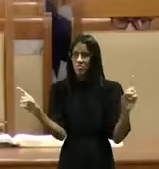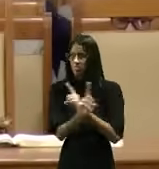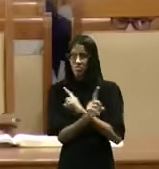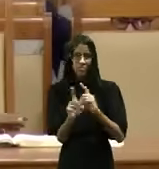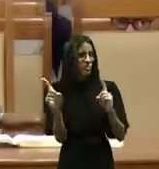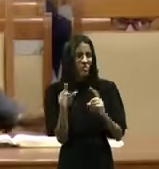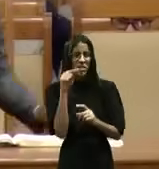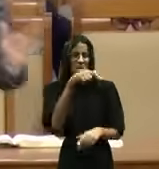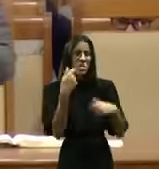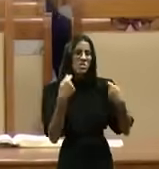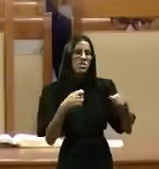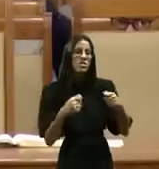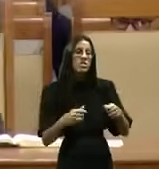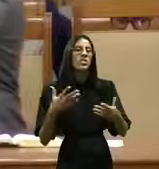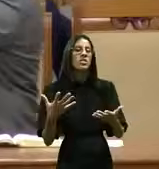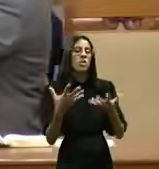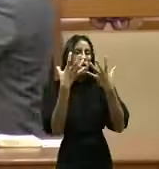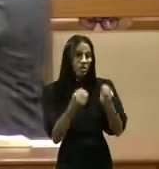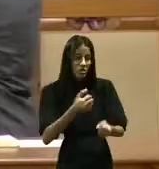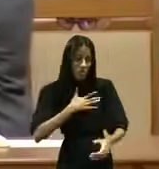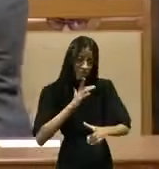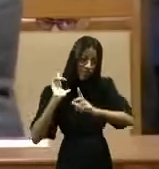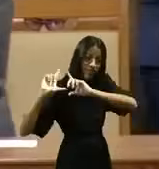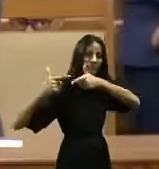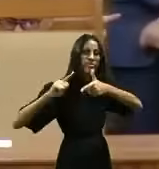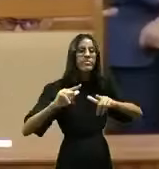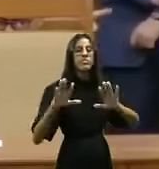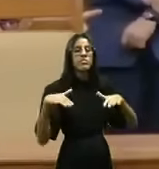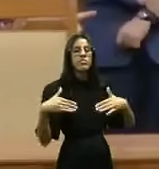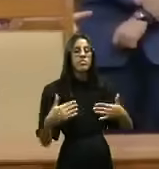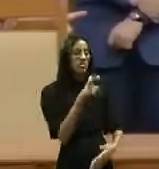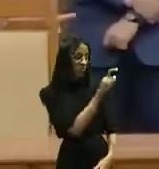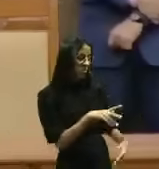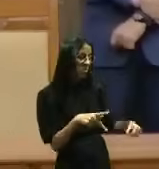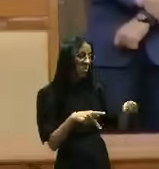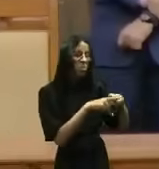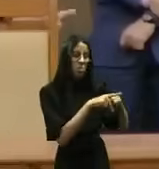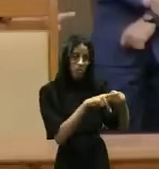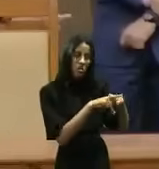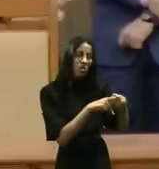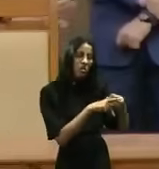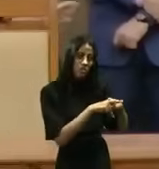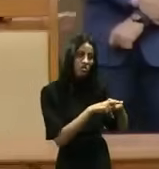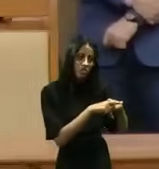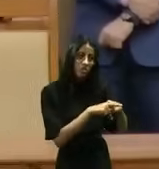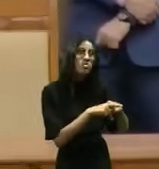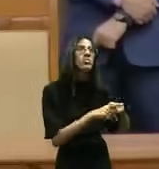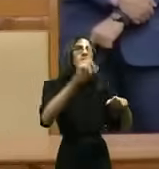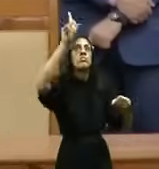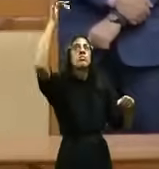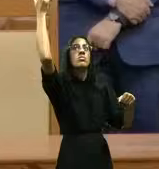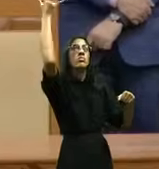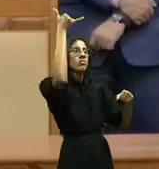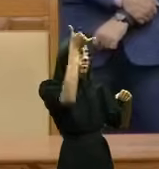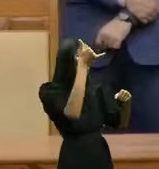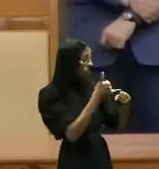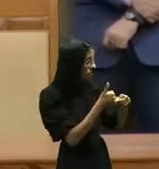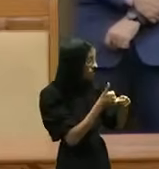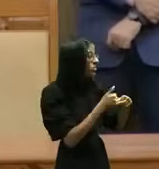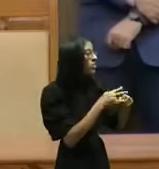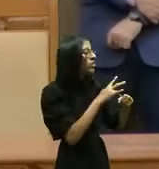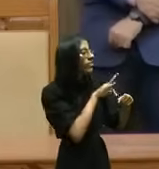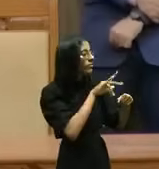ritualismo e o Pedro sem ritualismo nenhum olha como é que Deus Quebra Deus lá do céu diz assim vai